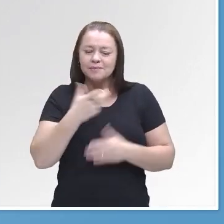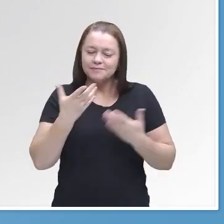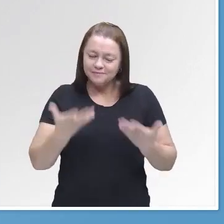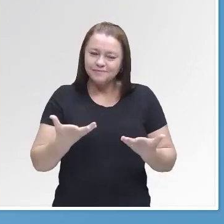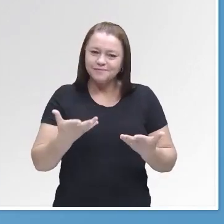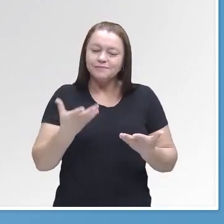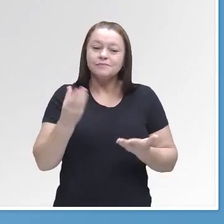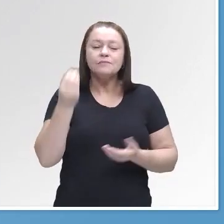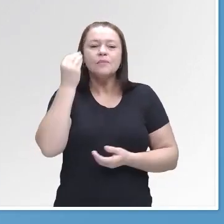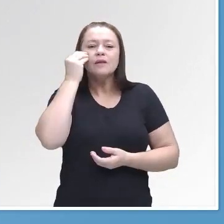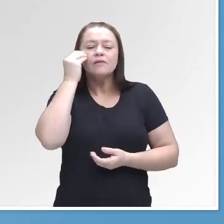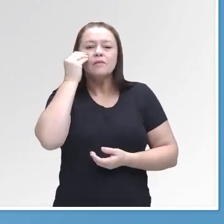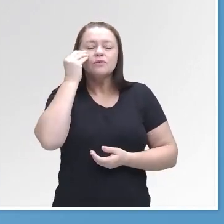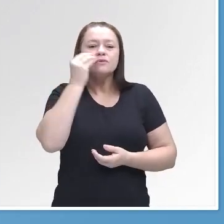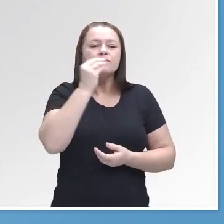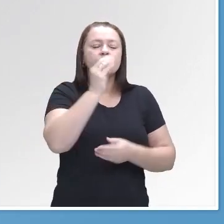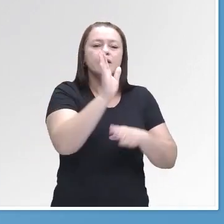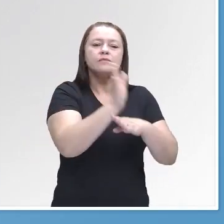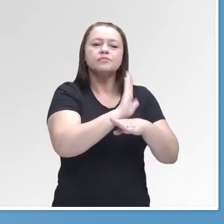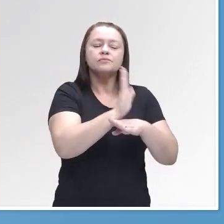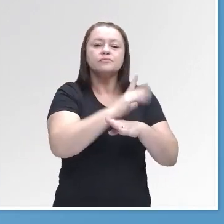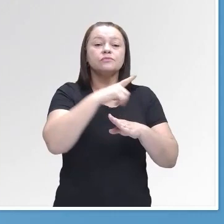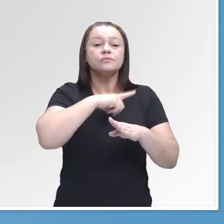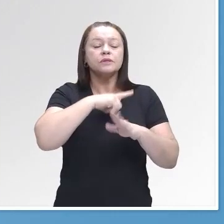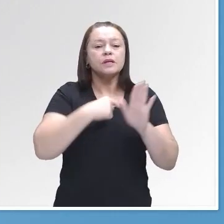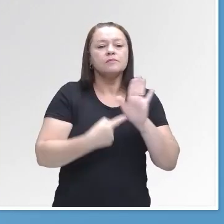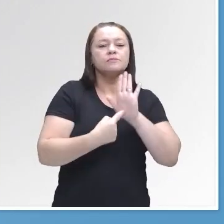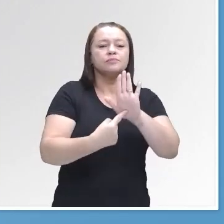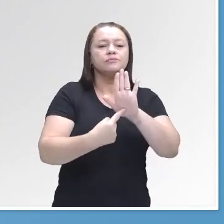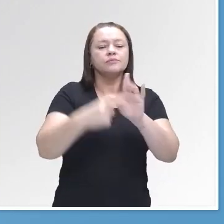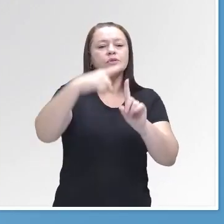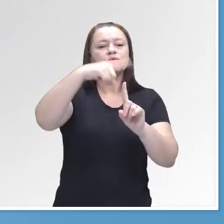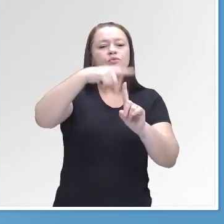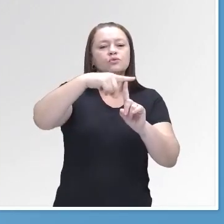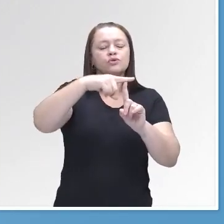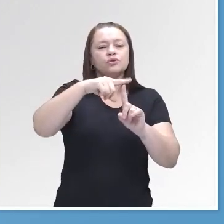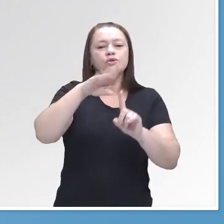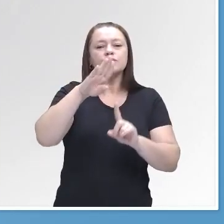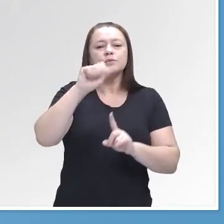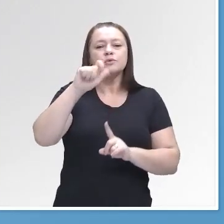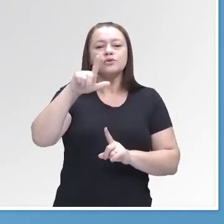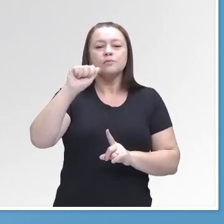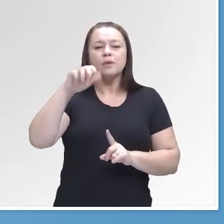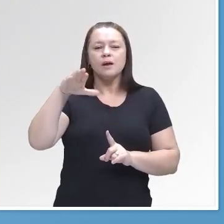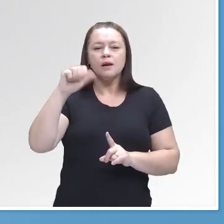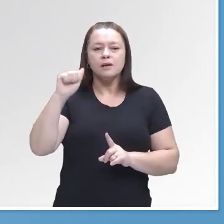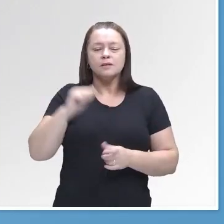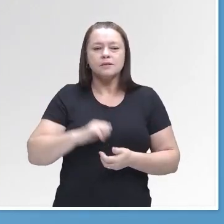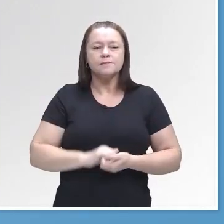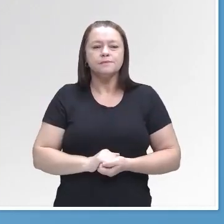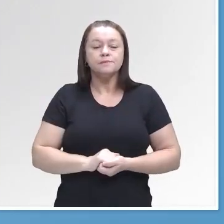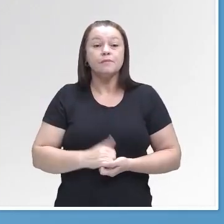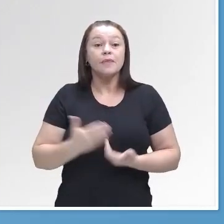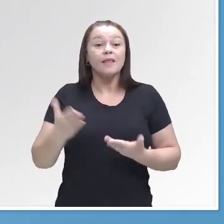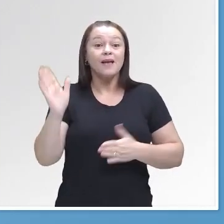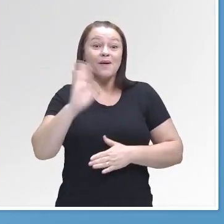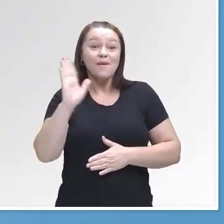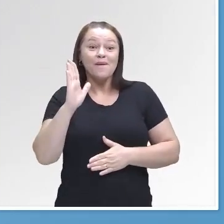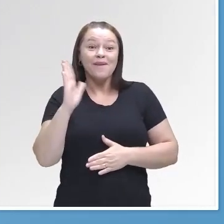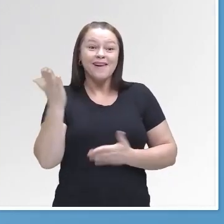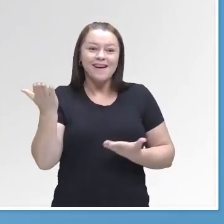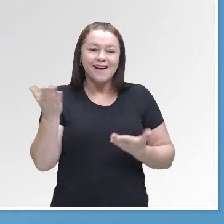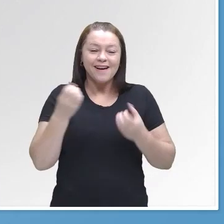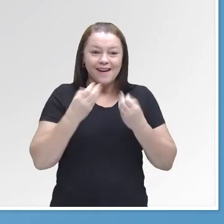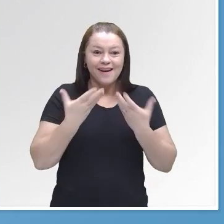com a Belle que vai mostrar os vários tipos de balança. Atenção no vídeo! Olá, pessoal!